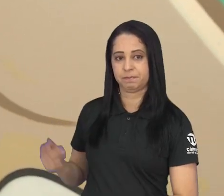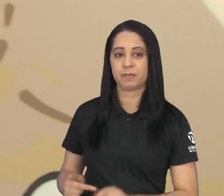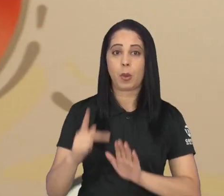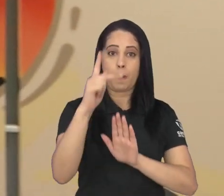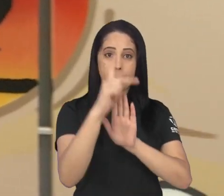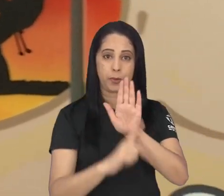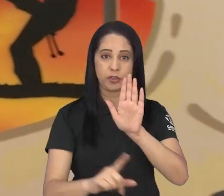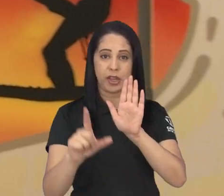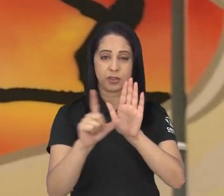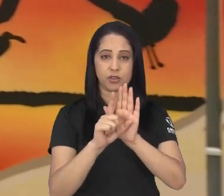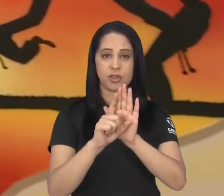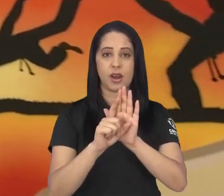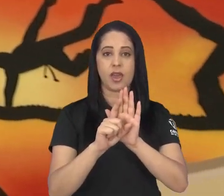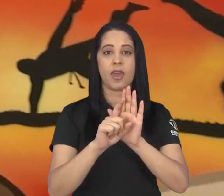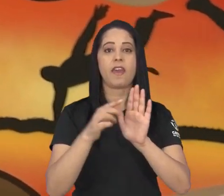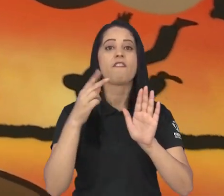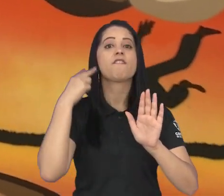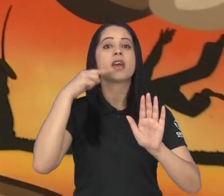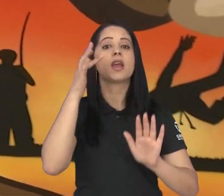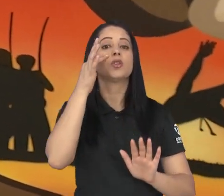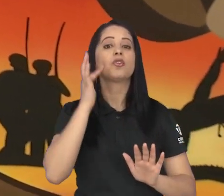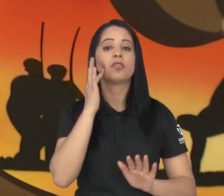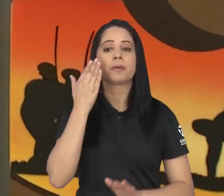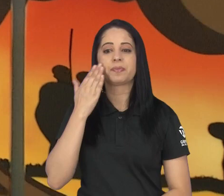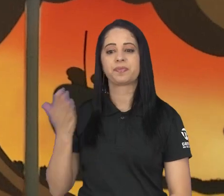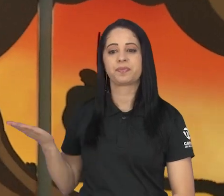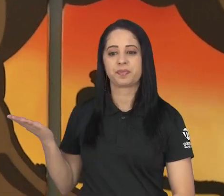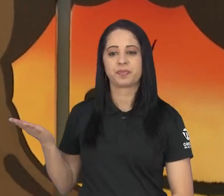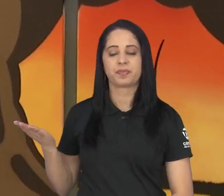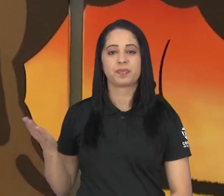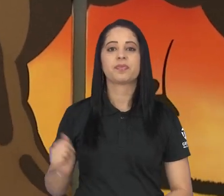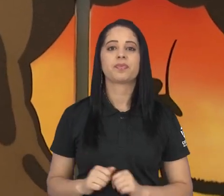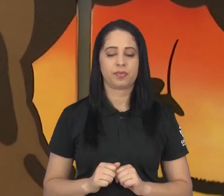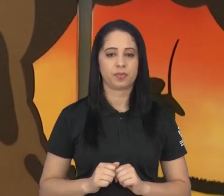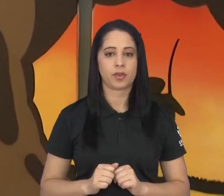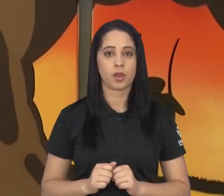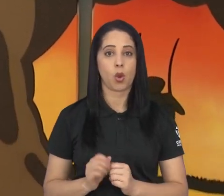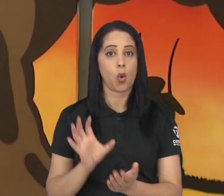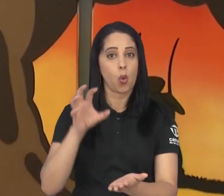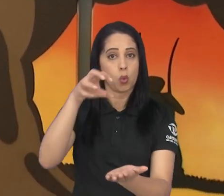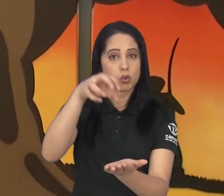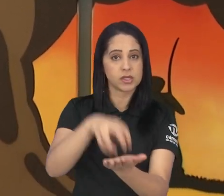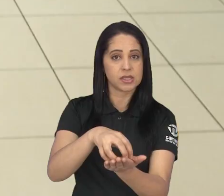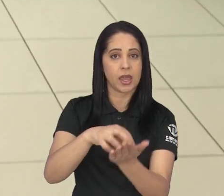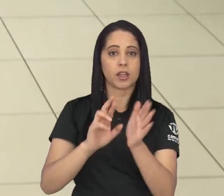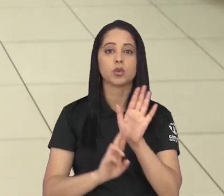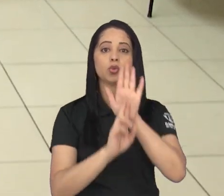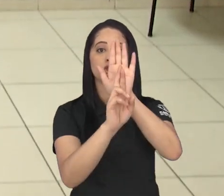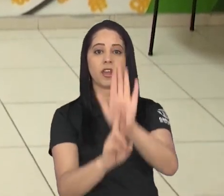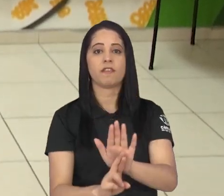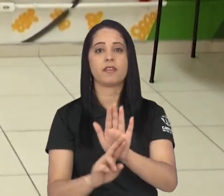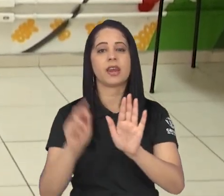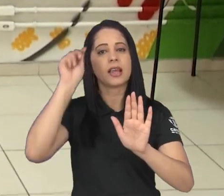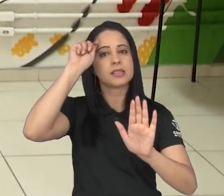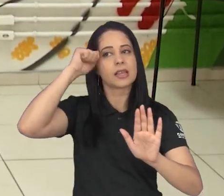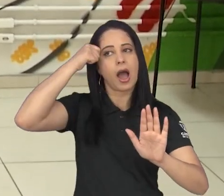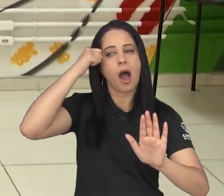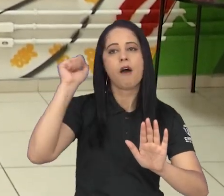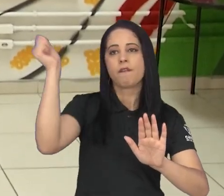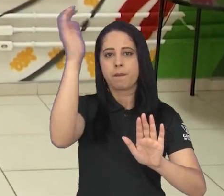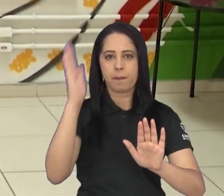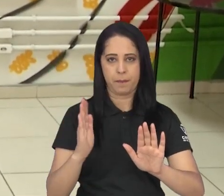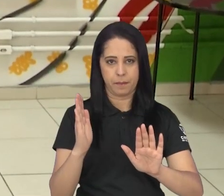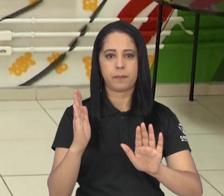criado a partir de um projeto de lei de autoria do vereador Fabian Zagueiro e aprovado na Câmara o centro de referência